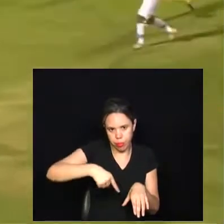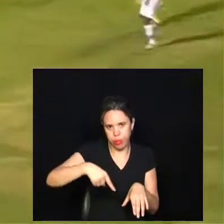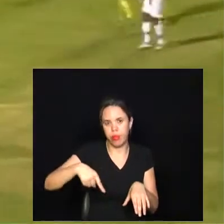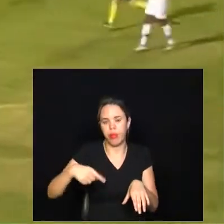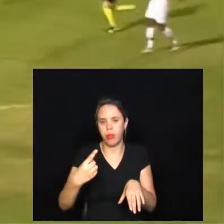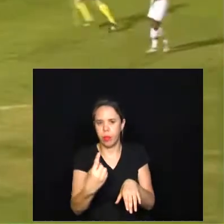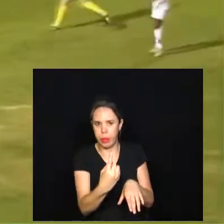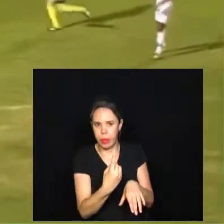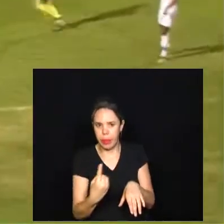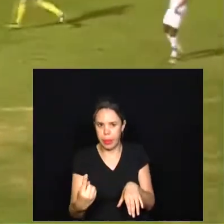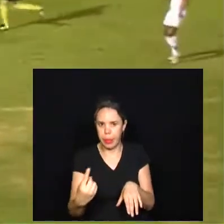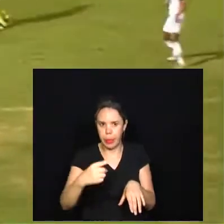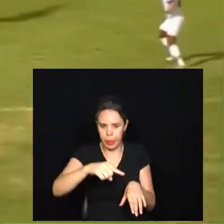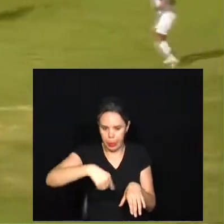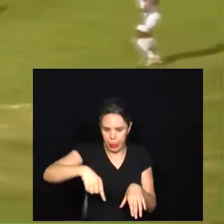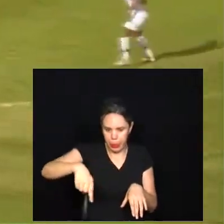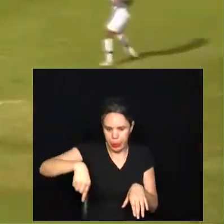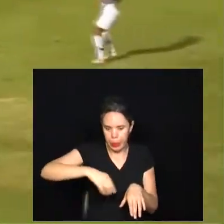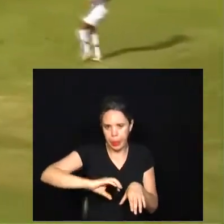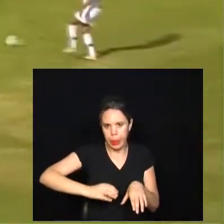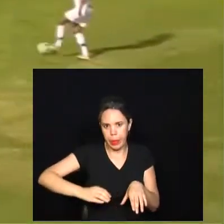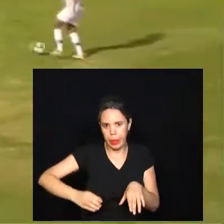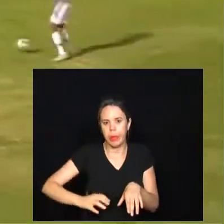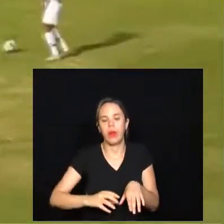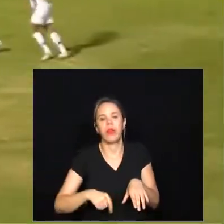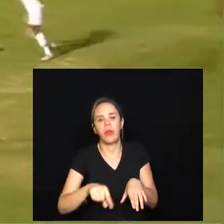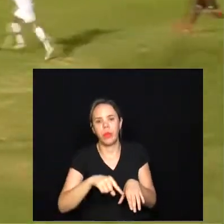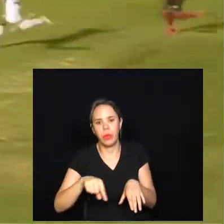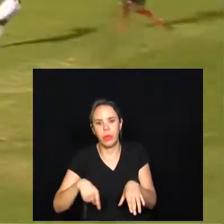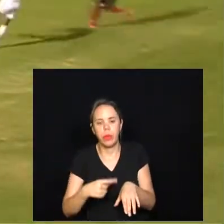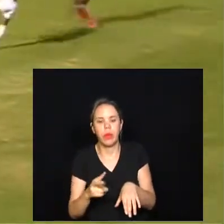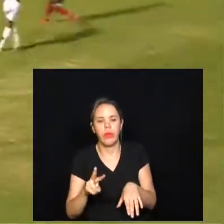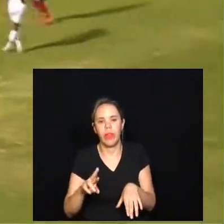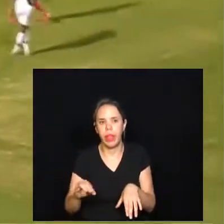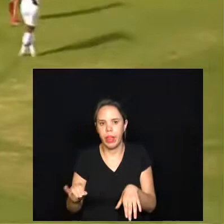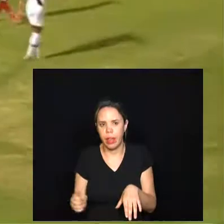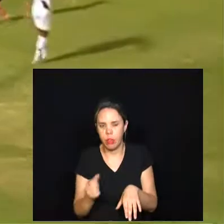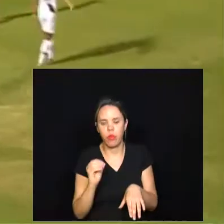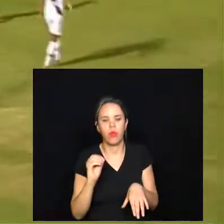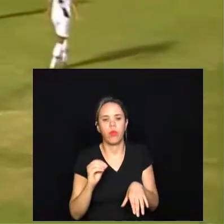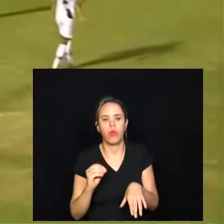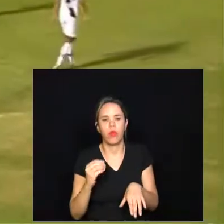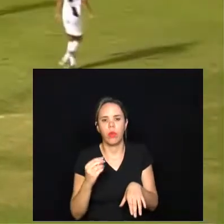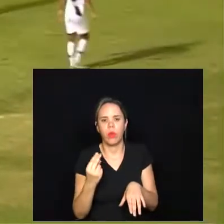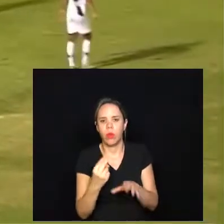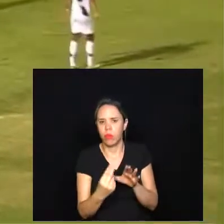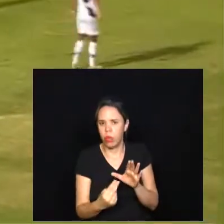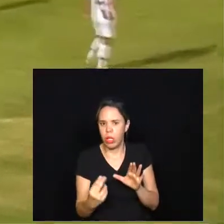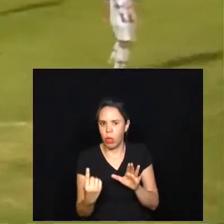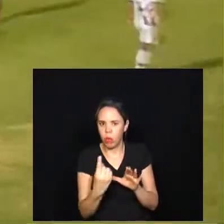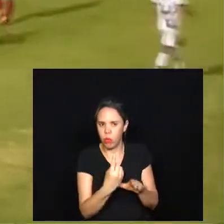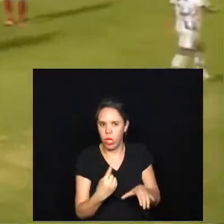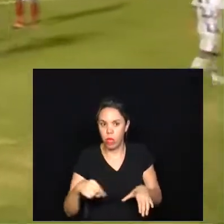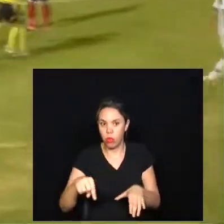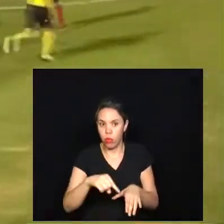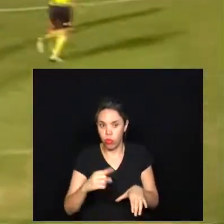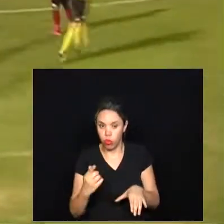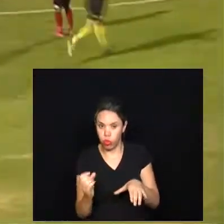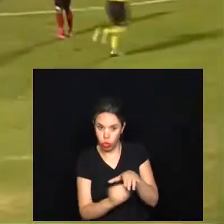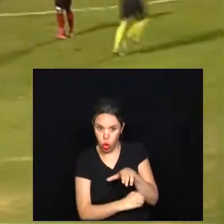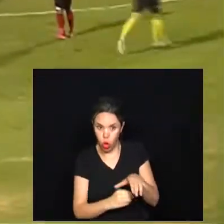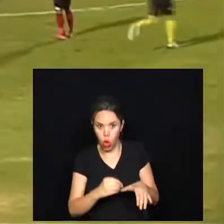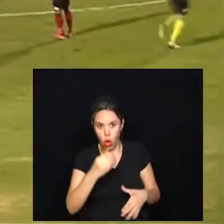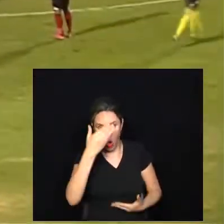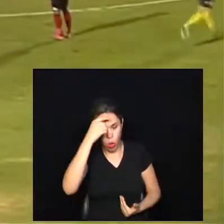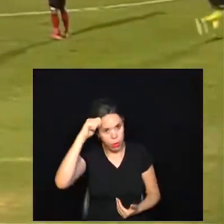Moisés, Rafael Santos, Lucas Cândido, João Veras de novo, até o chute de Fecim e gol da